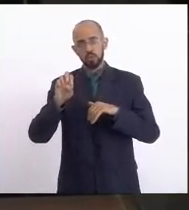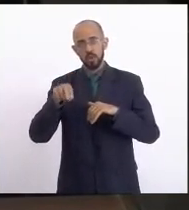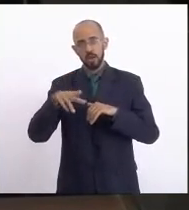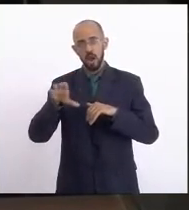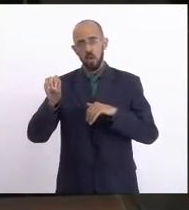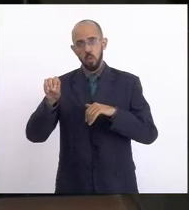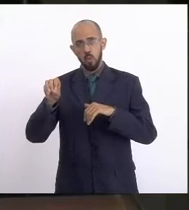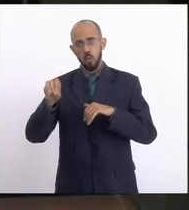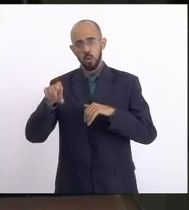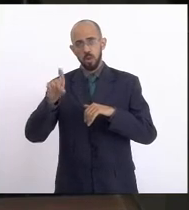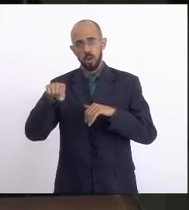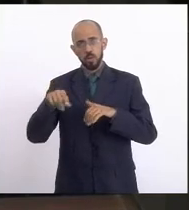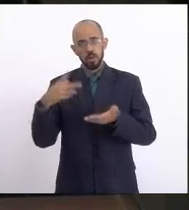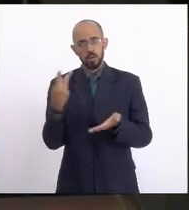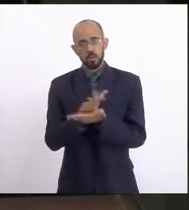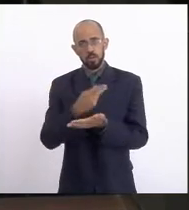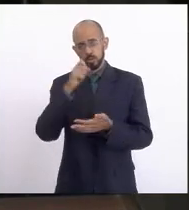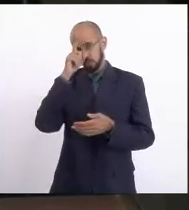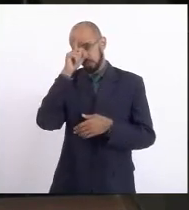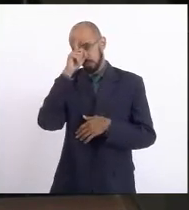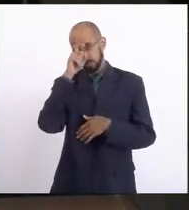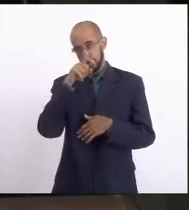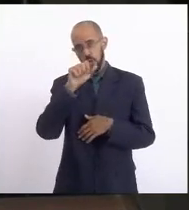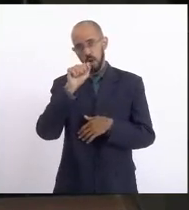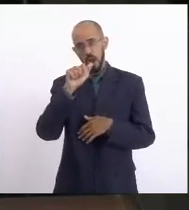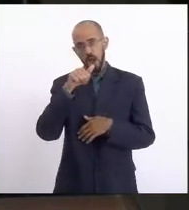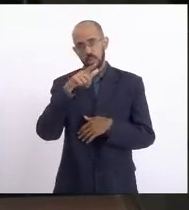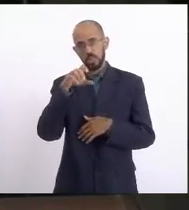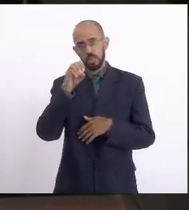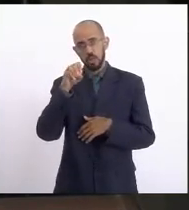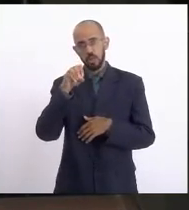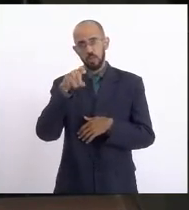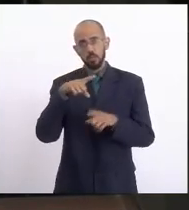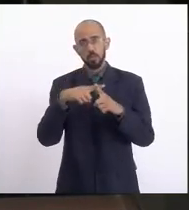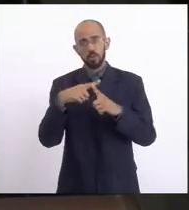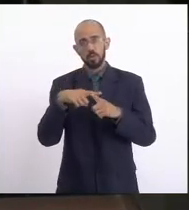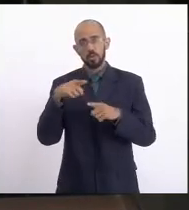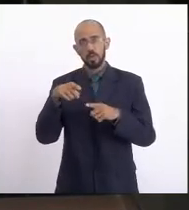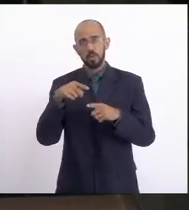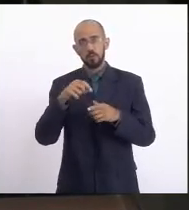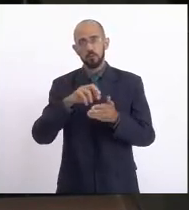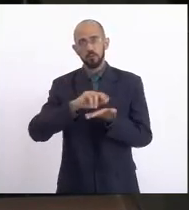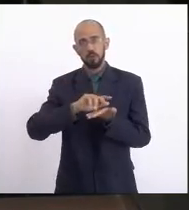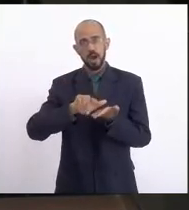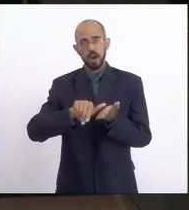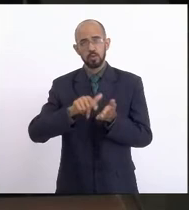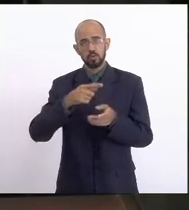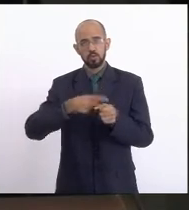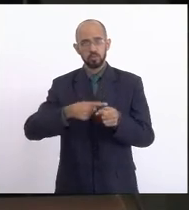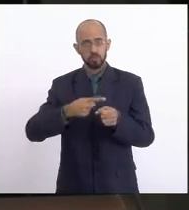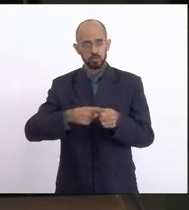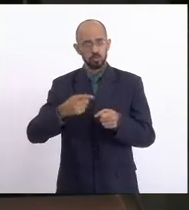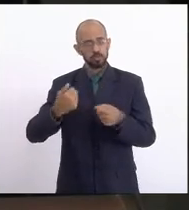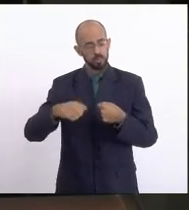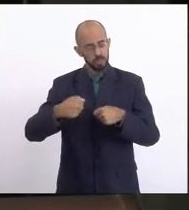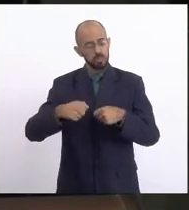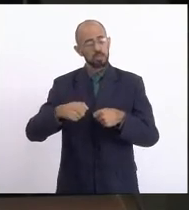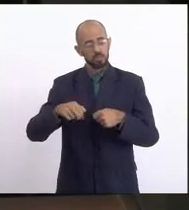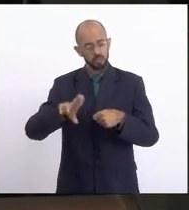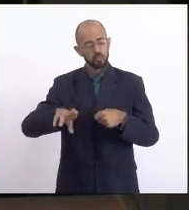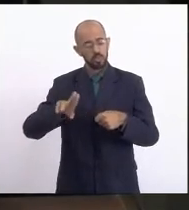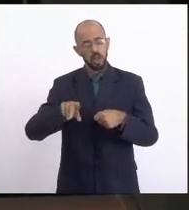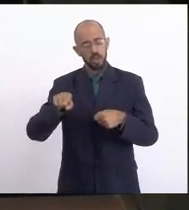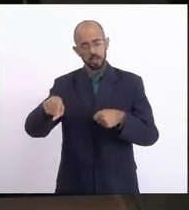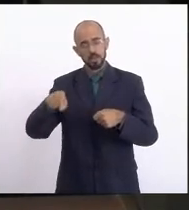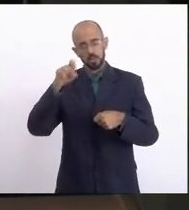Nunes. Não pode ser limitado, circunscrito a uma atuação municipal, porque vários municípios daquela região precisam daquele hospital. É